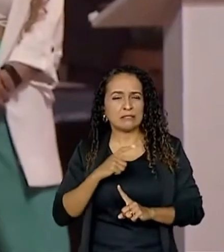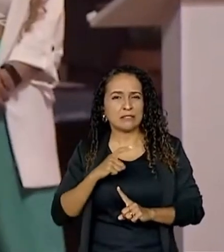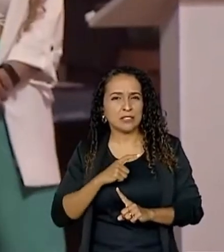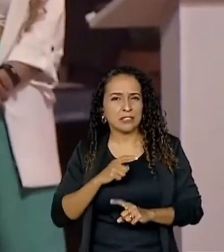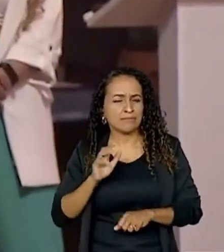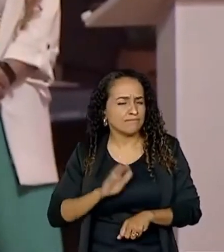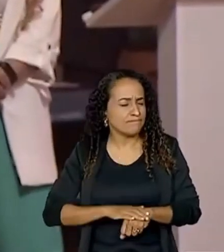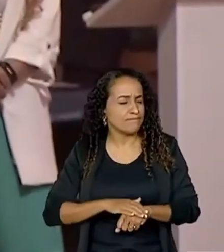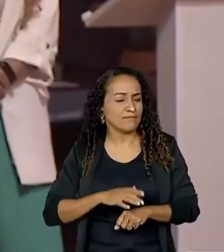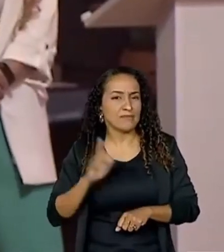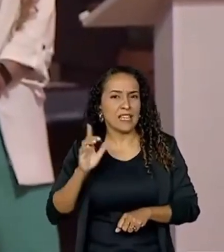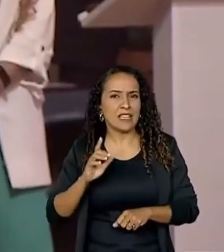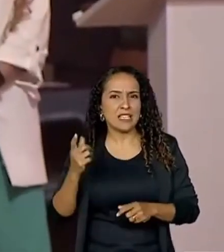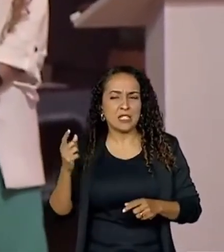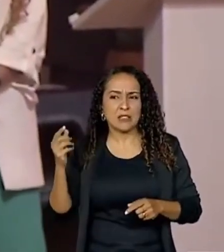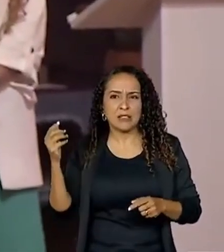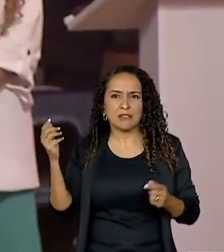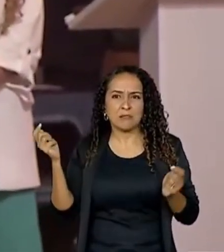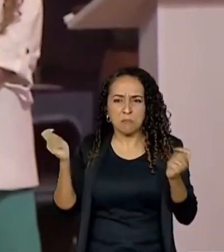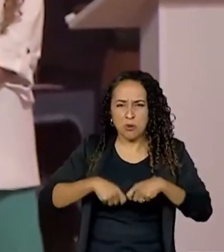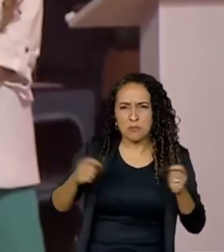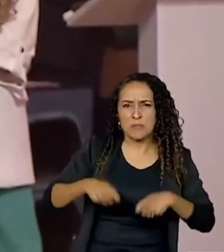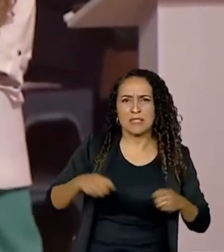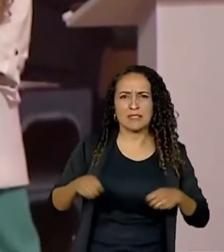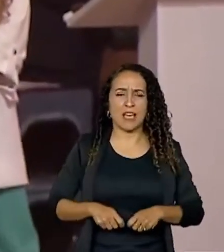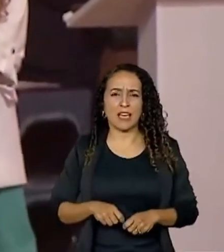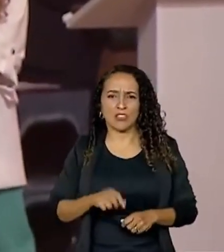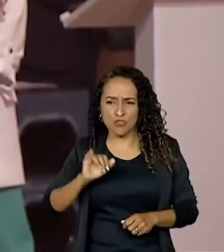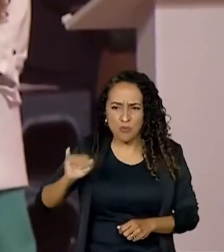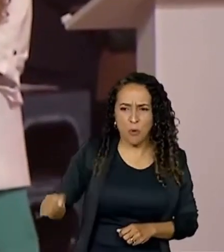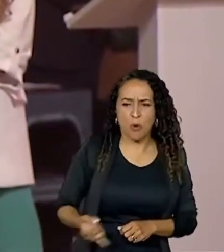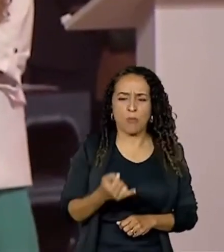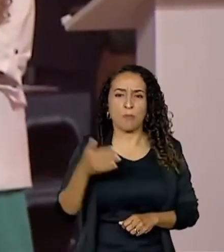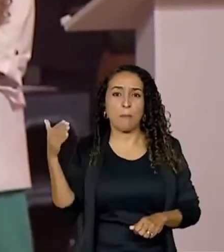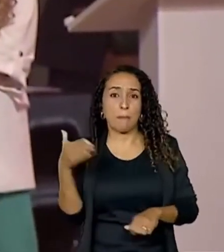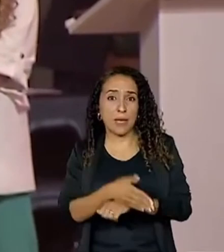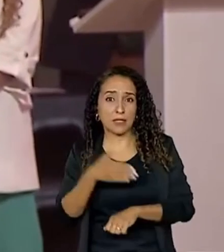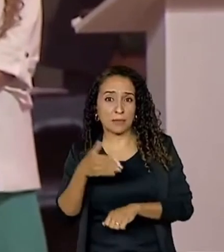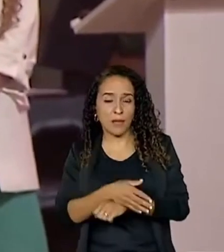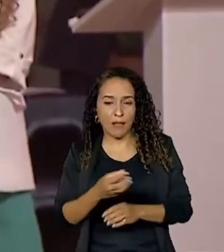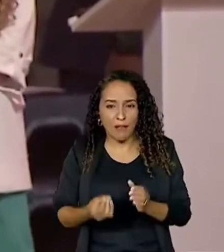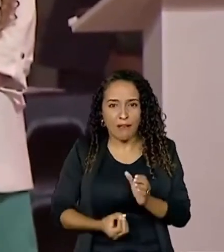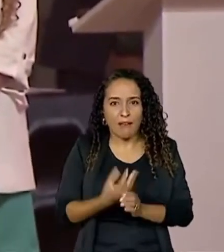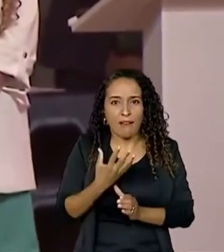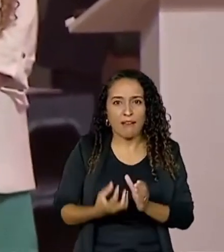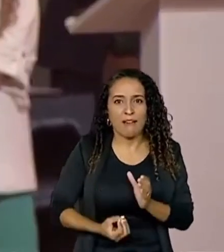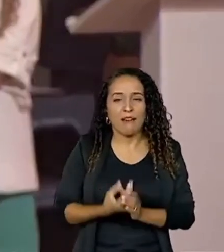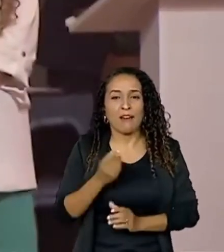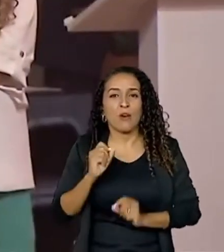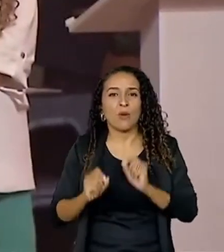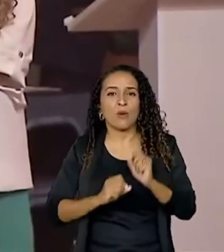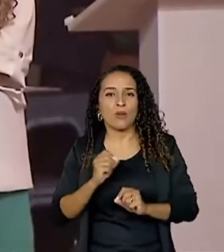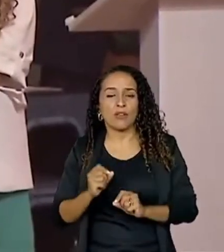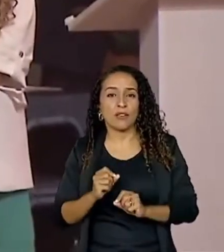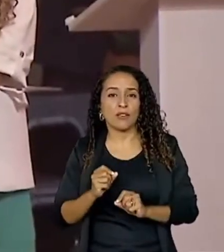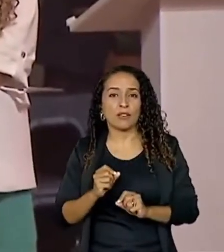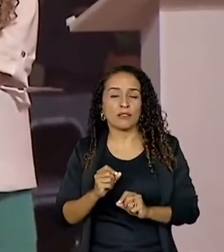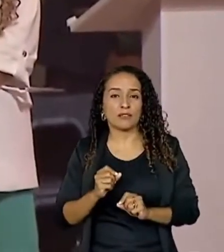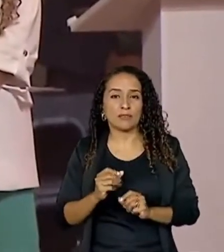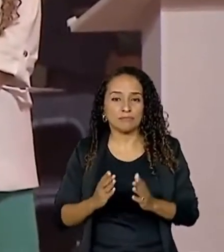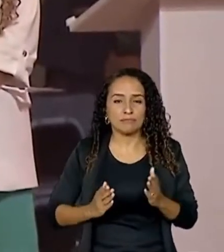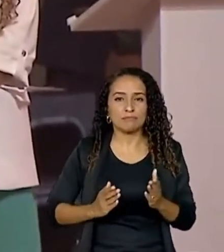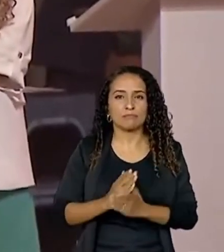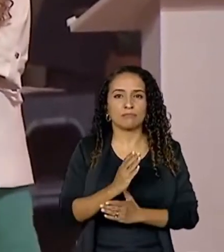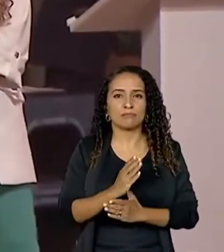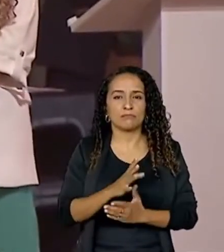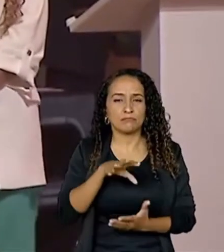tanta possibilidade, tanta chance de participar da elaboração, da aprovação e